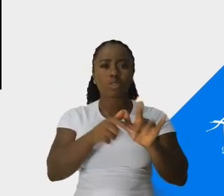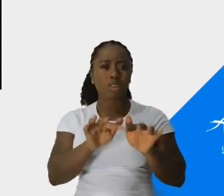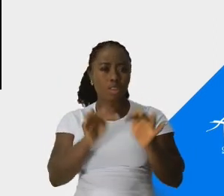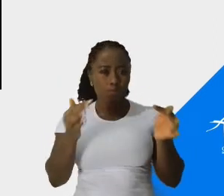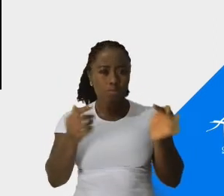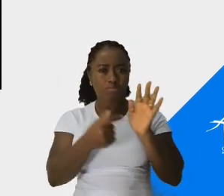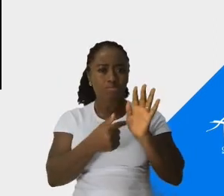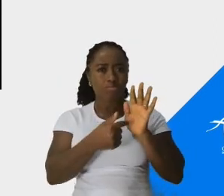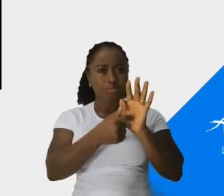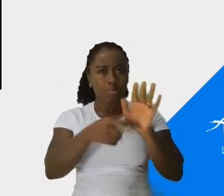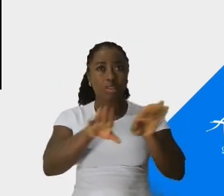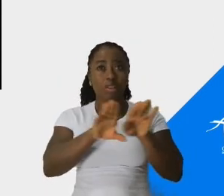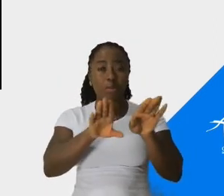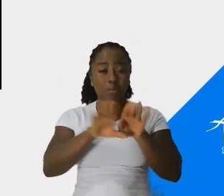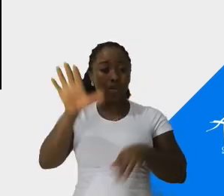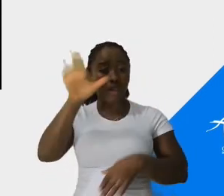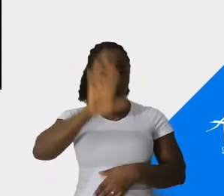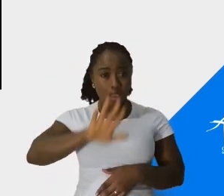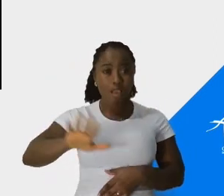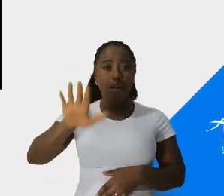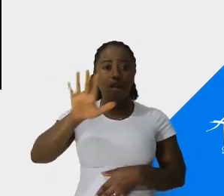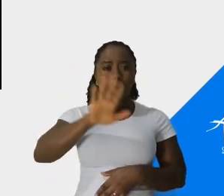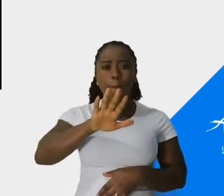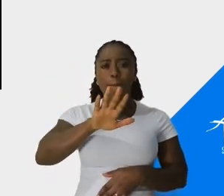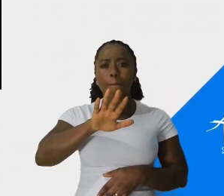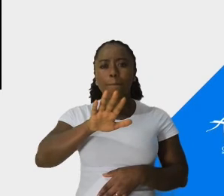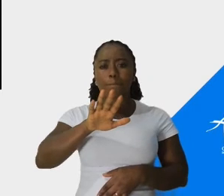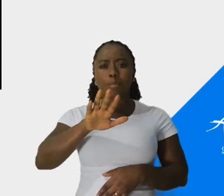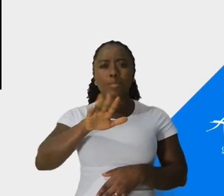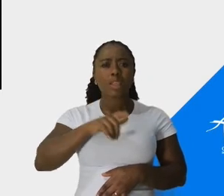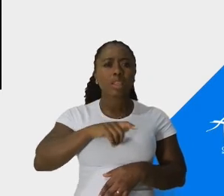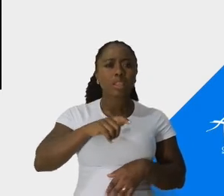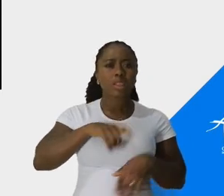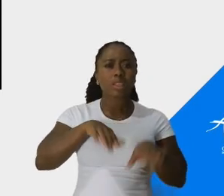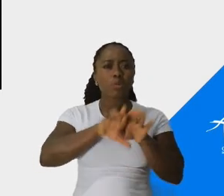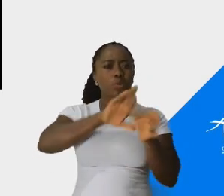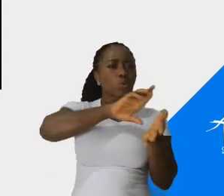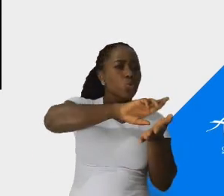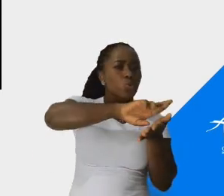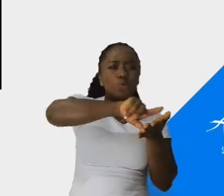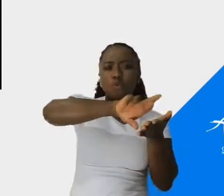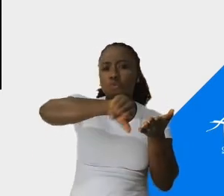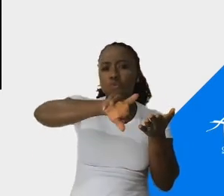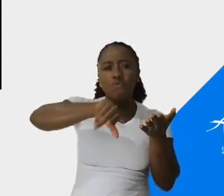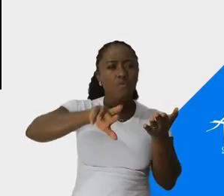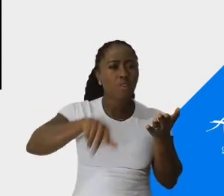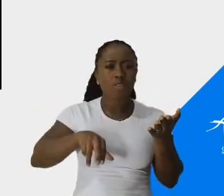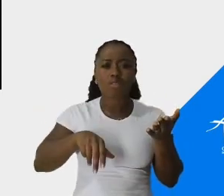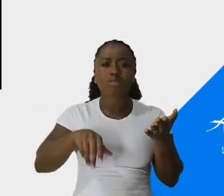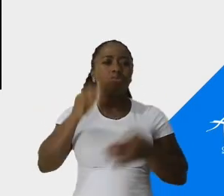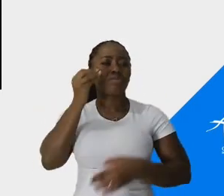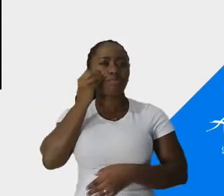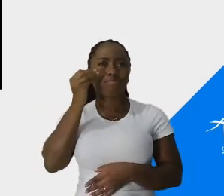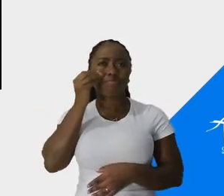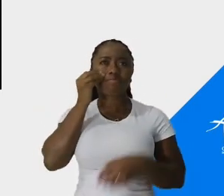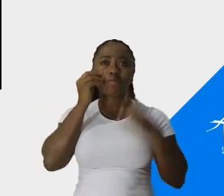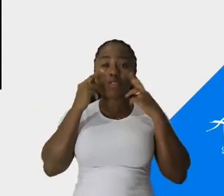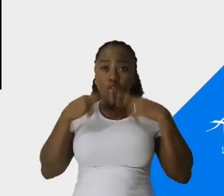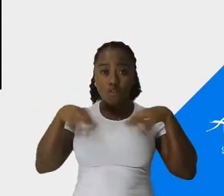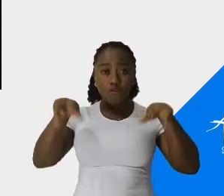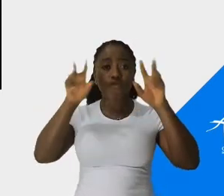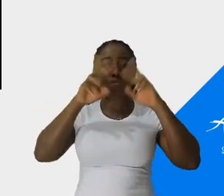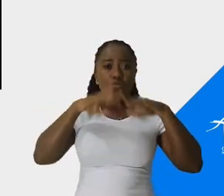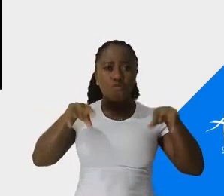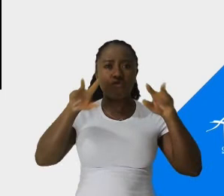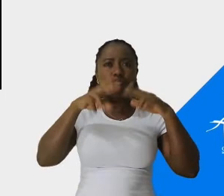progressivas de Raven, as figuras complexas de Rey, teste de retenção visual de Bento, o próprio Token Test, ele é bem